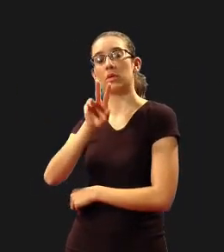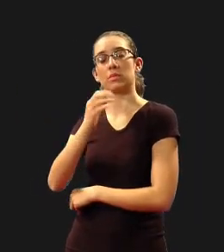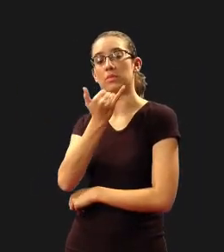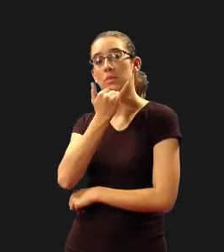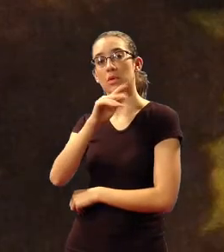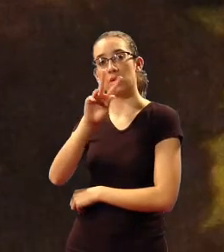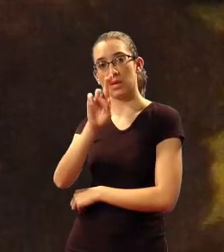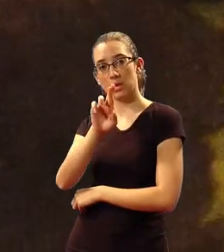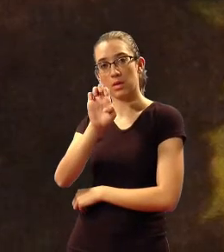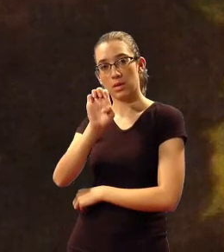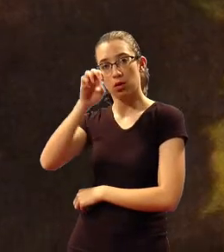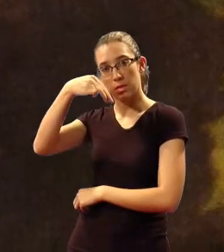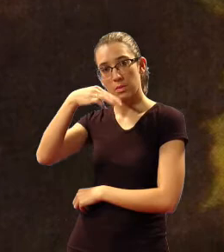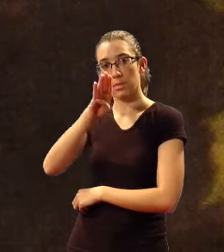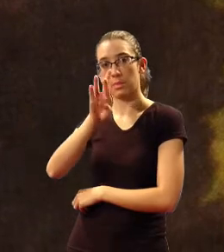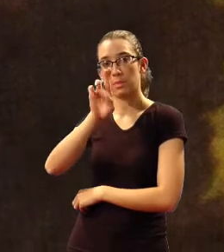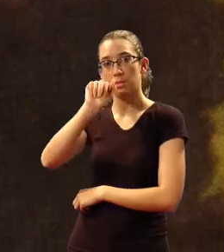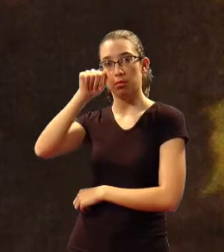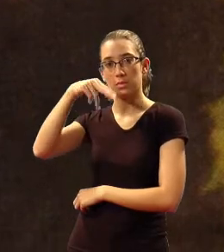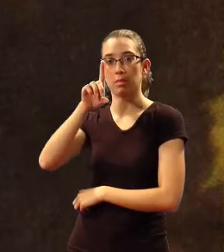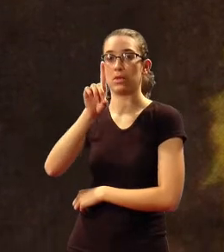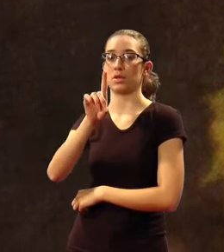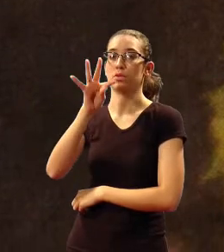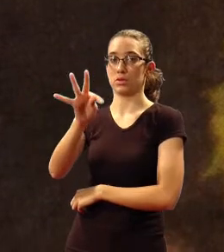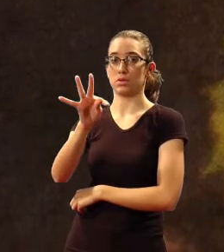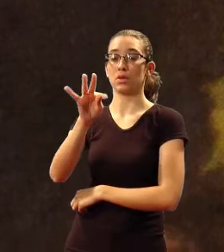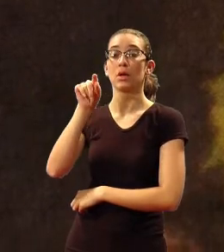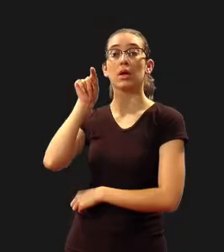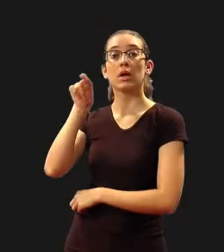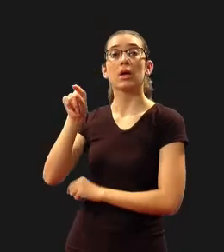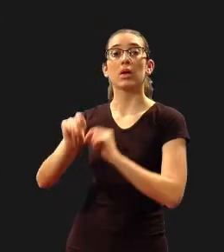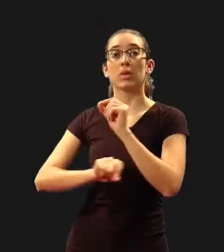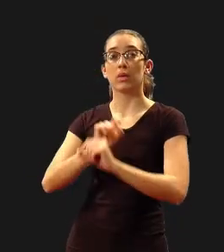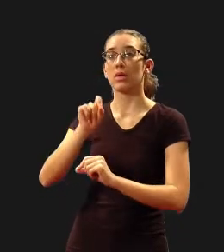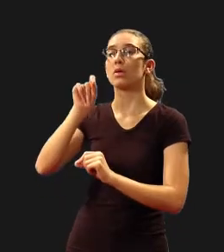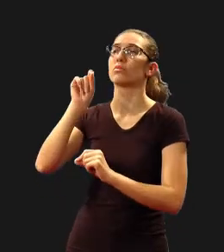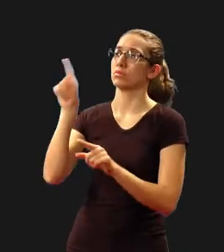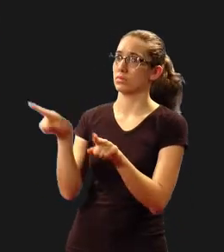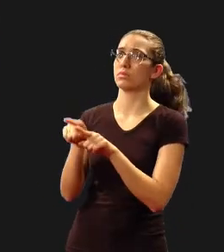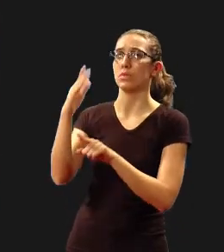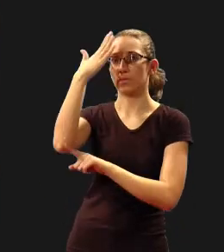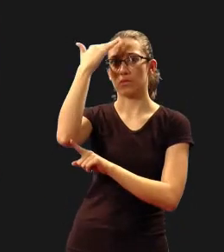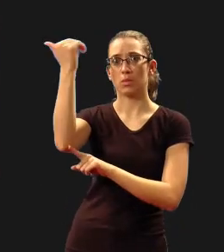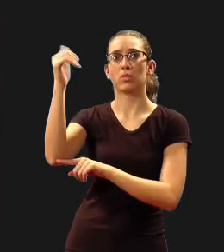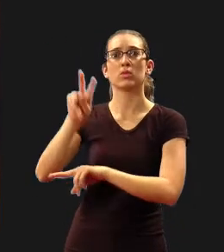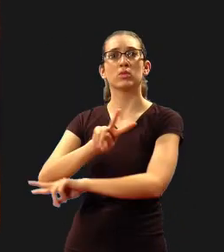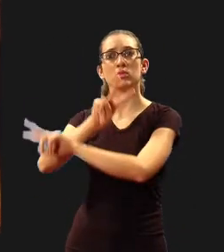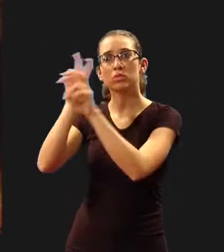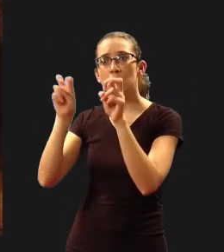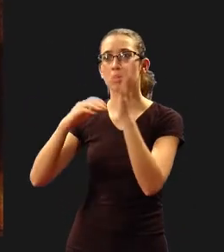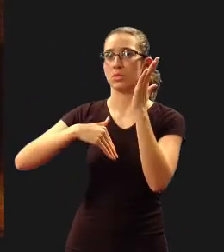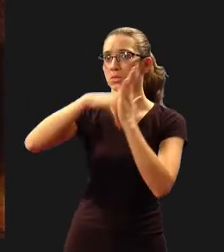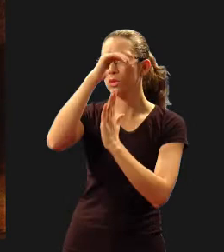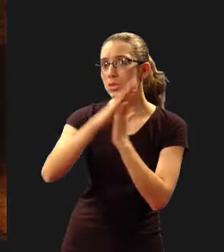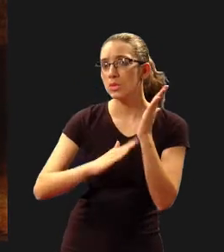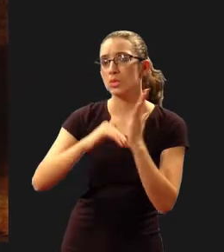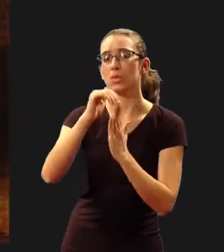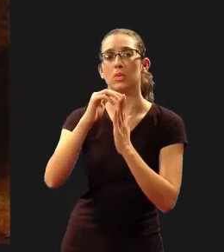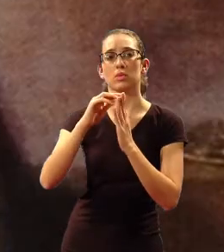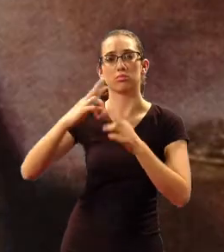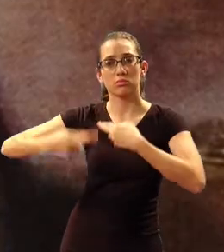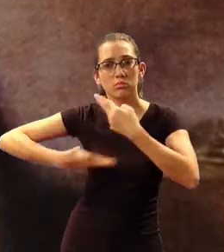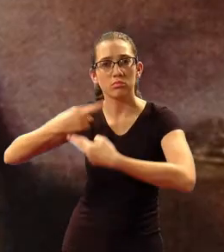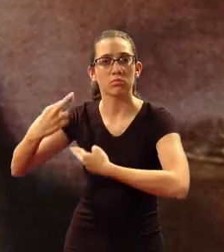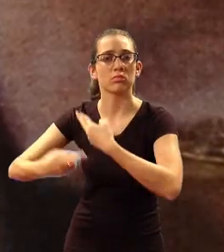também é conhecido, e por muitos ele é tido como o pintor da Reforma também. Ele coloca muito